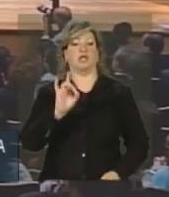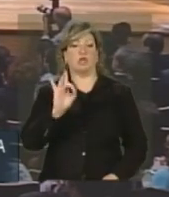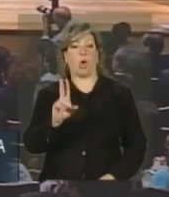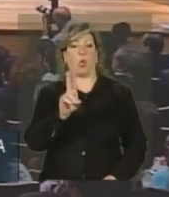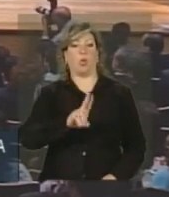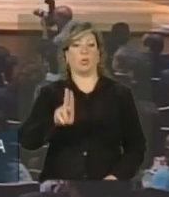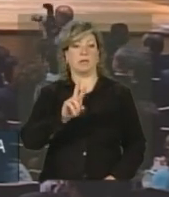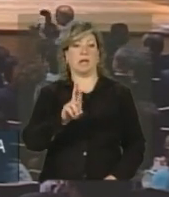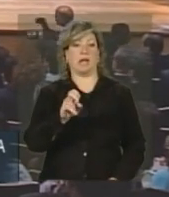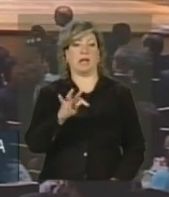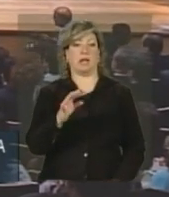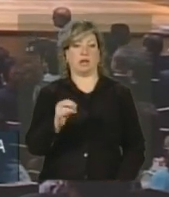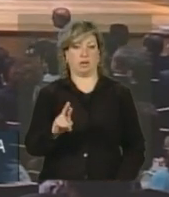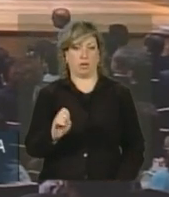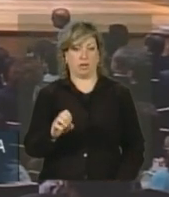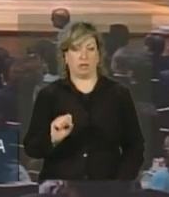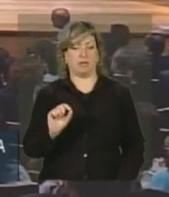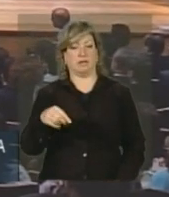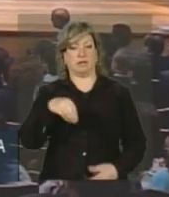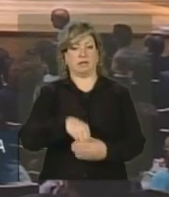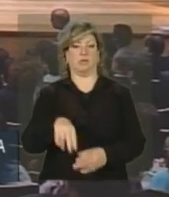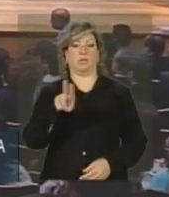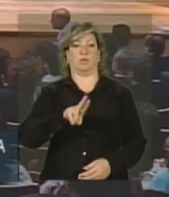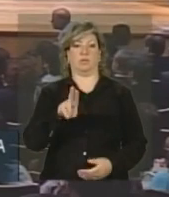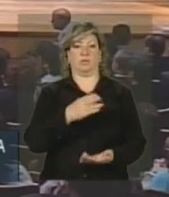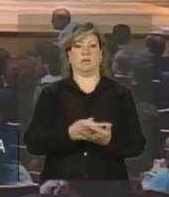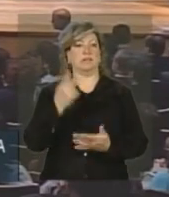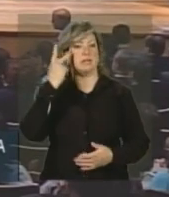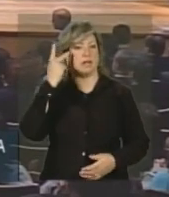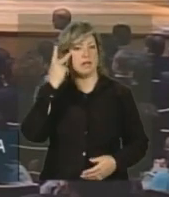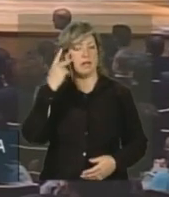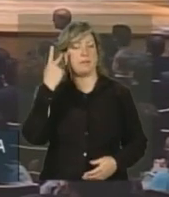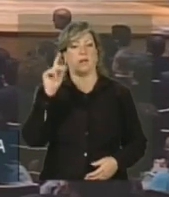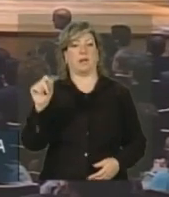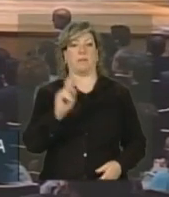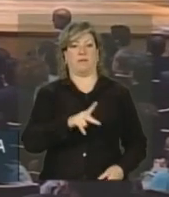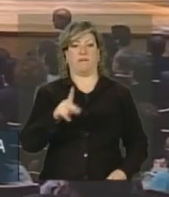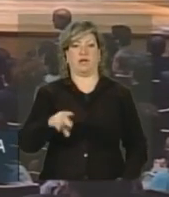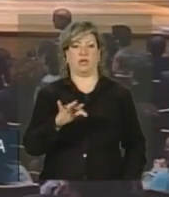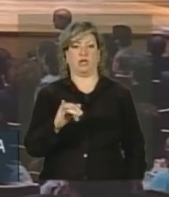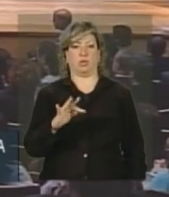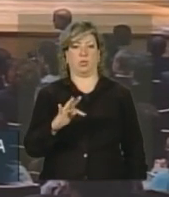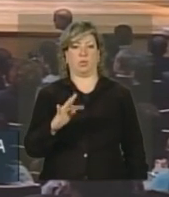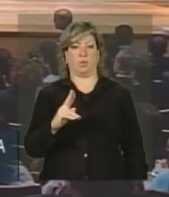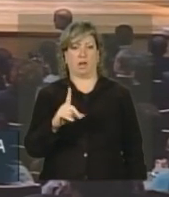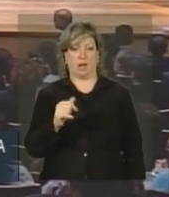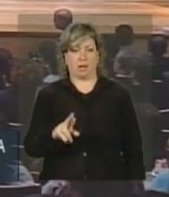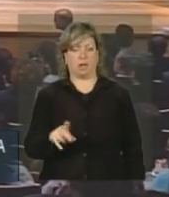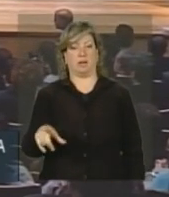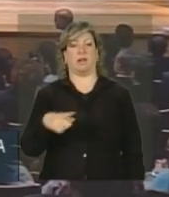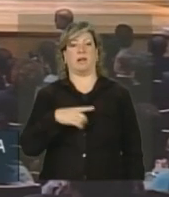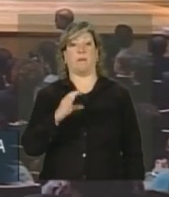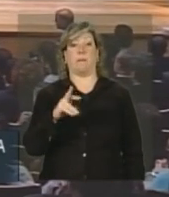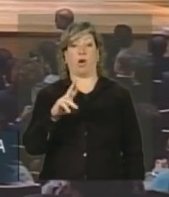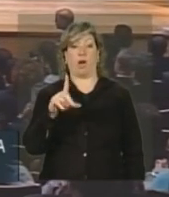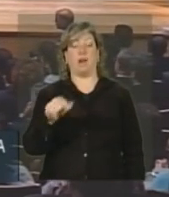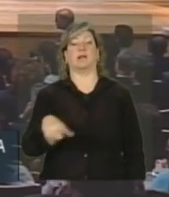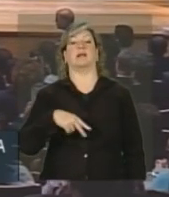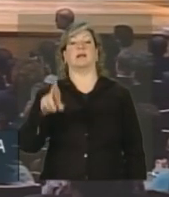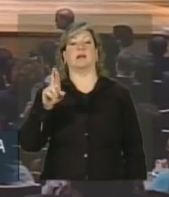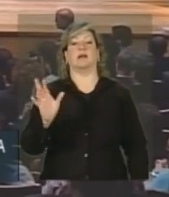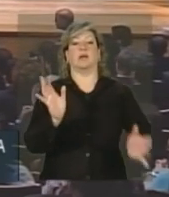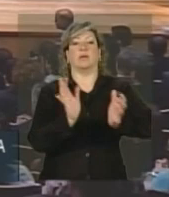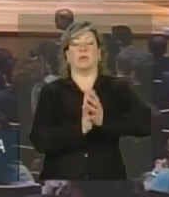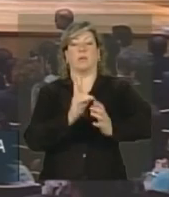pelos reitores e, na Universidade de São Paulo, pelos professores titulares. A borla representa o